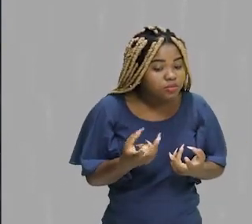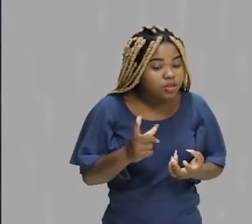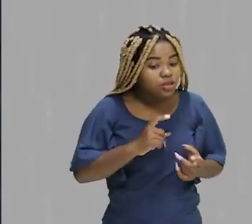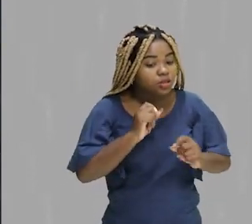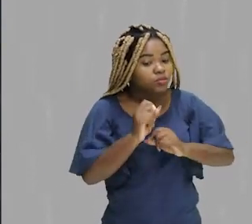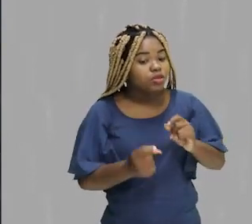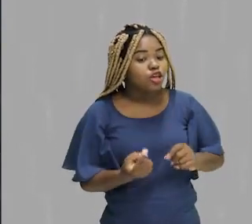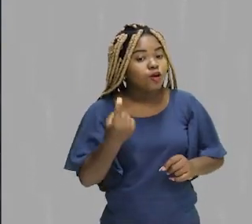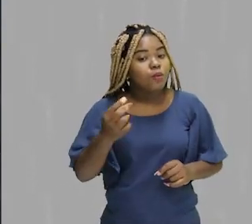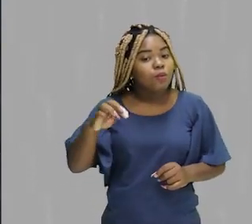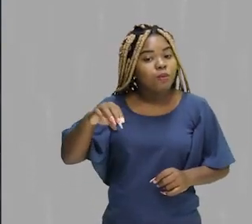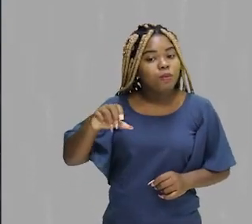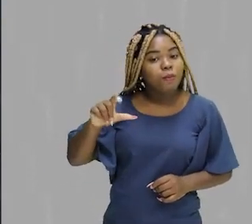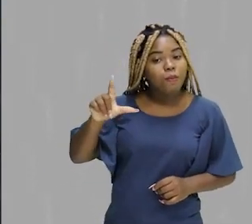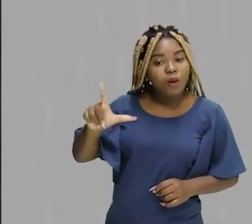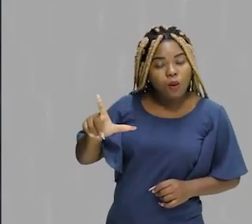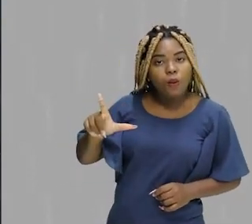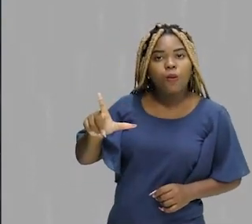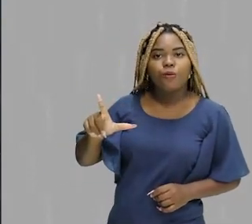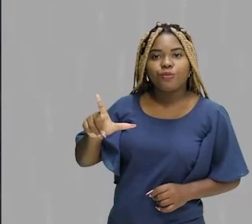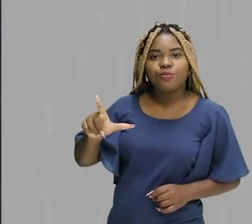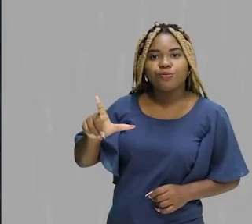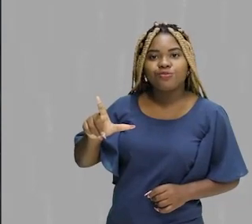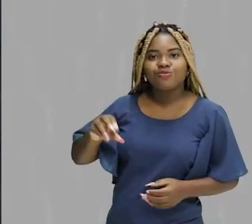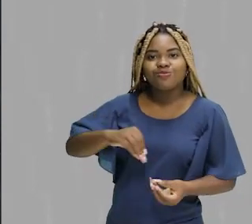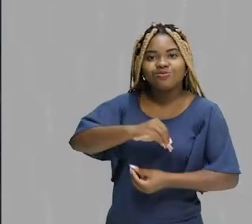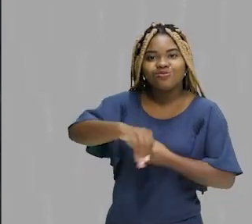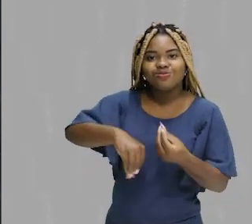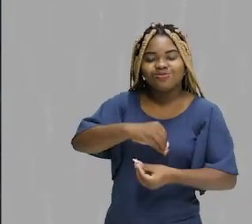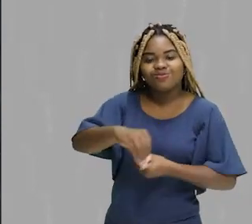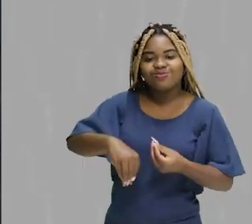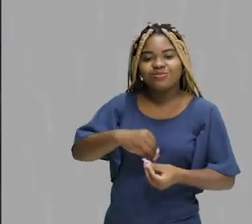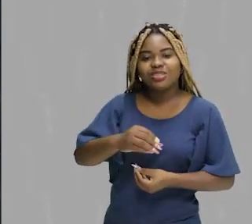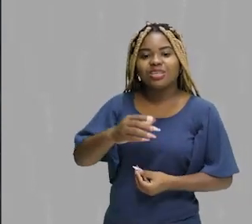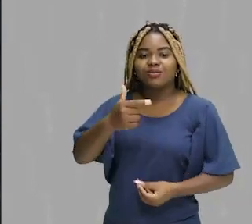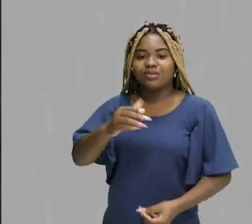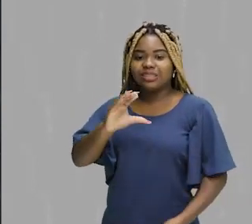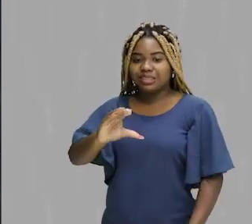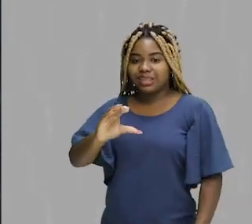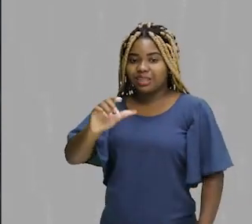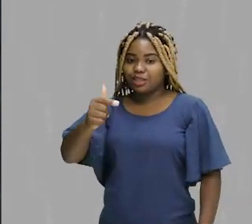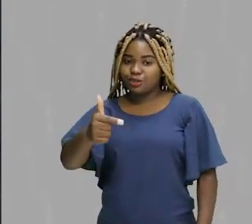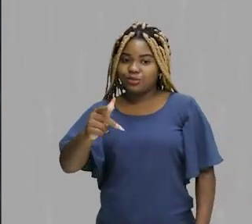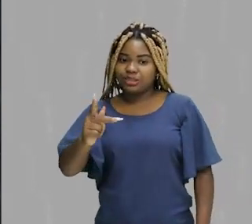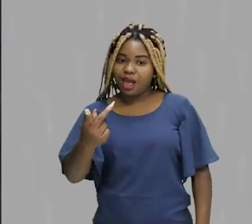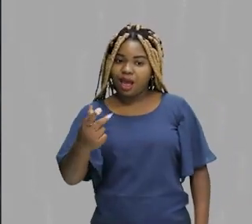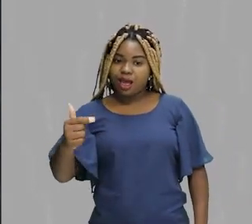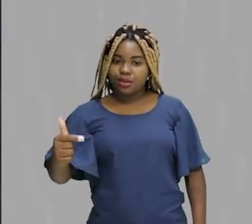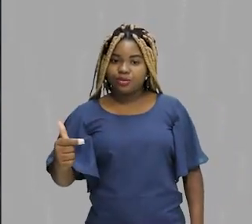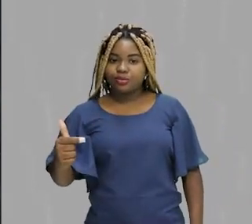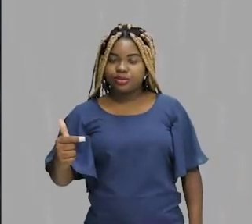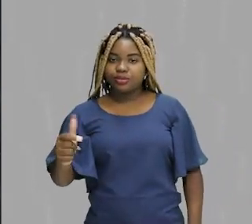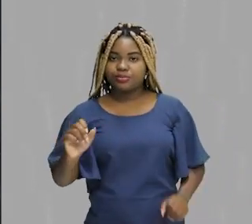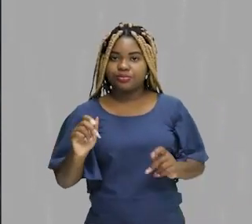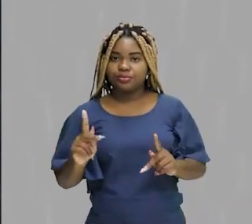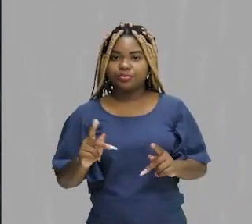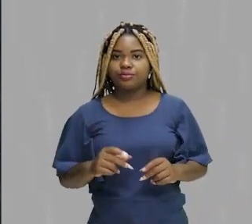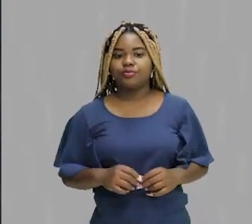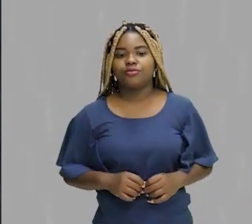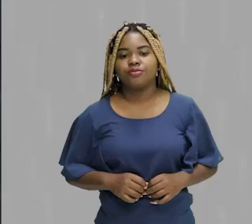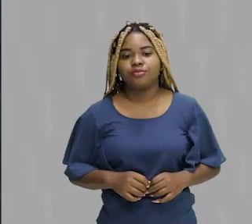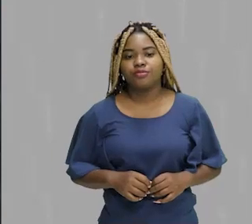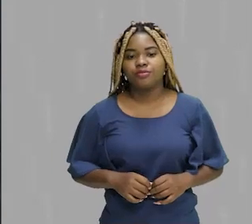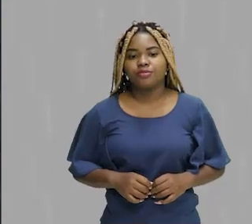tenho 1 mol de uma substância, no caso é o C2H2, certo? Por definição, a entalpia